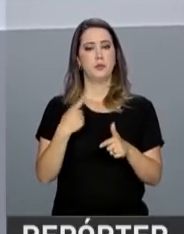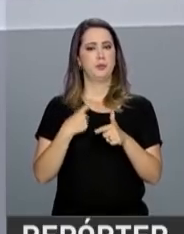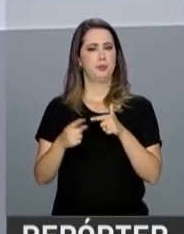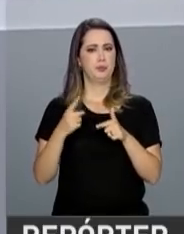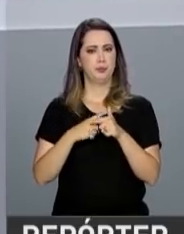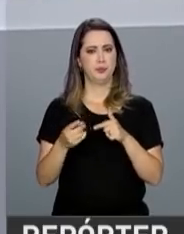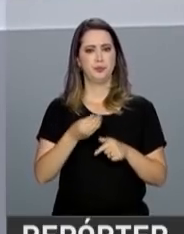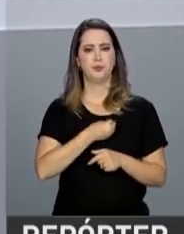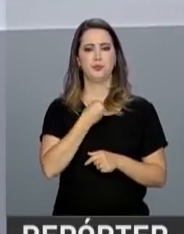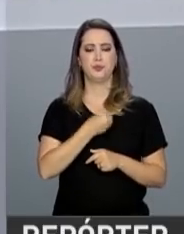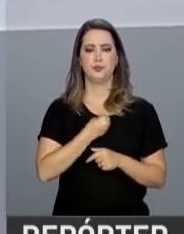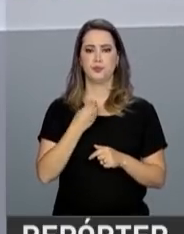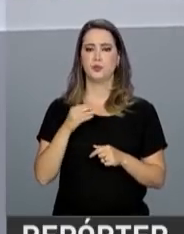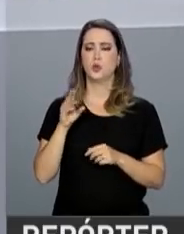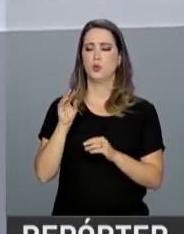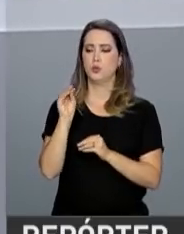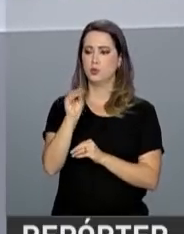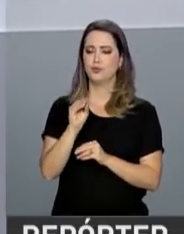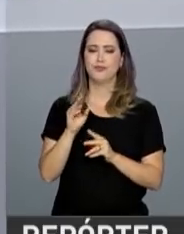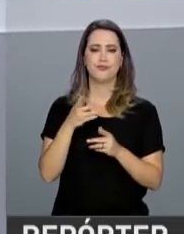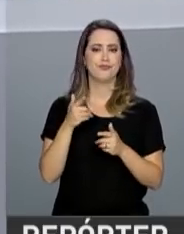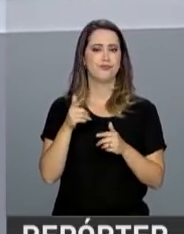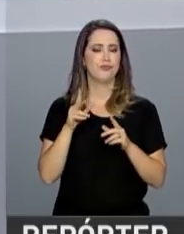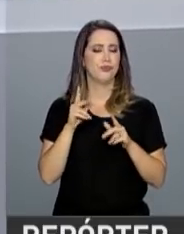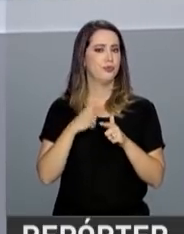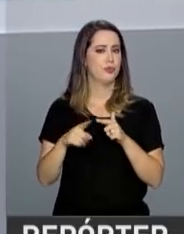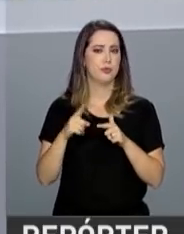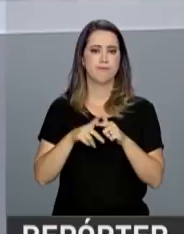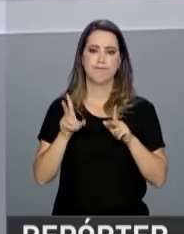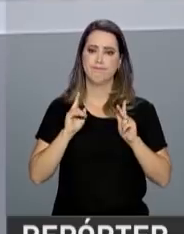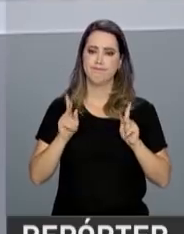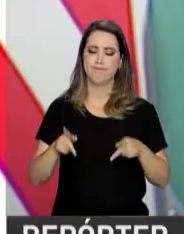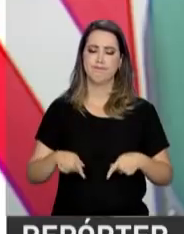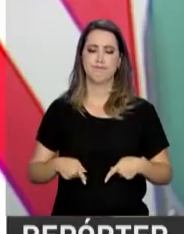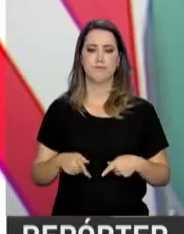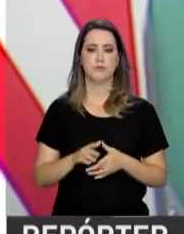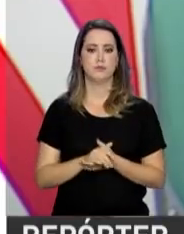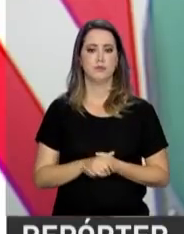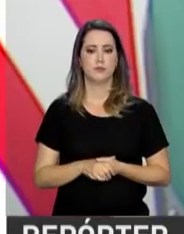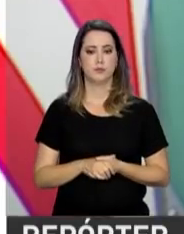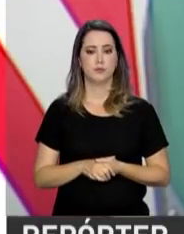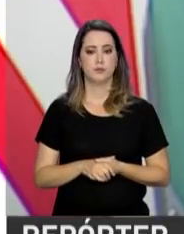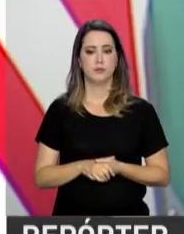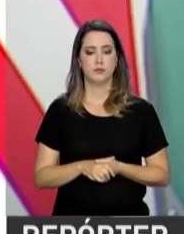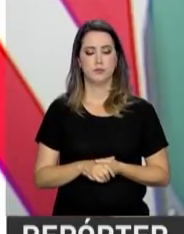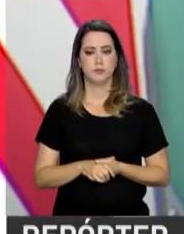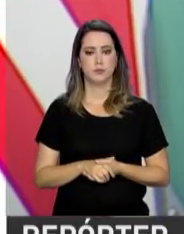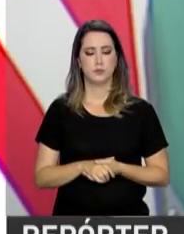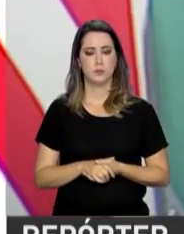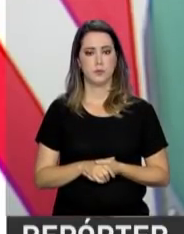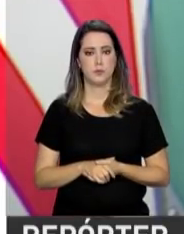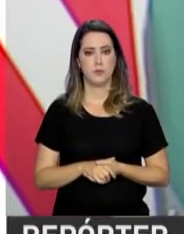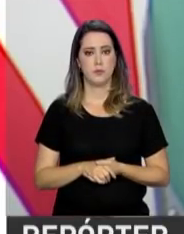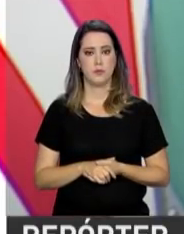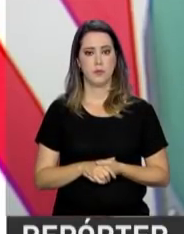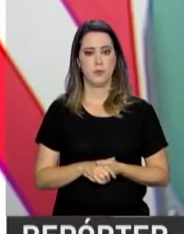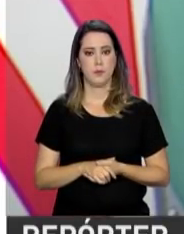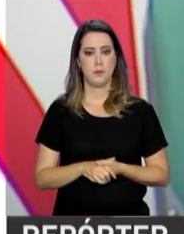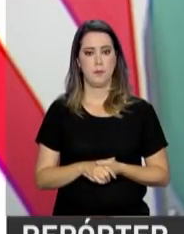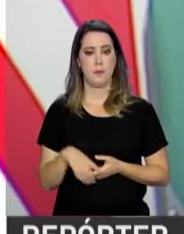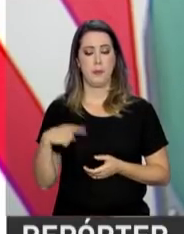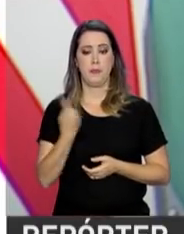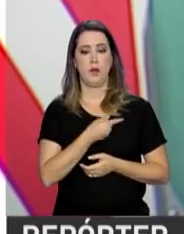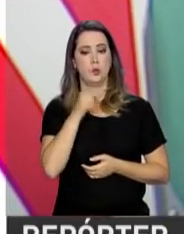colapso e vivendo uma crise humanitária sem precedentes os estados unidos não serão meros observadores